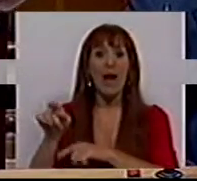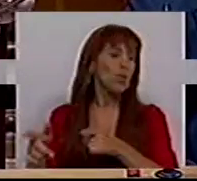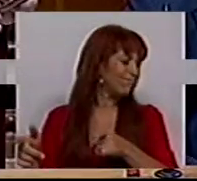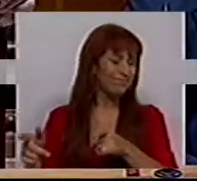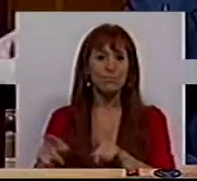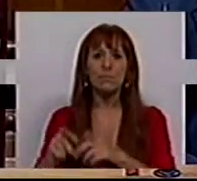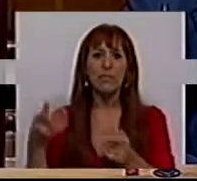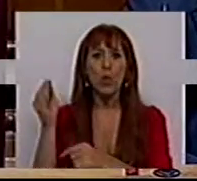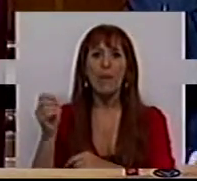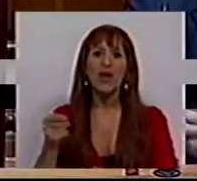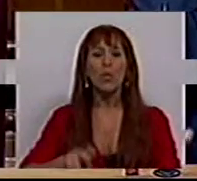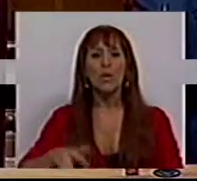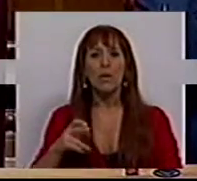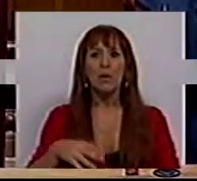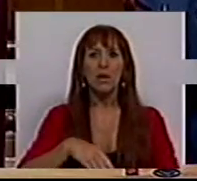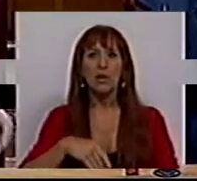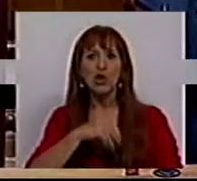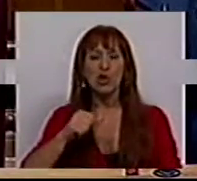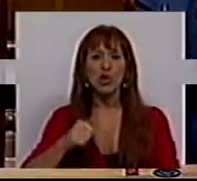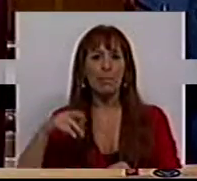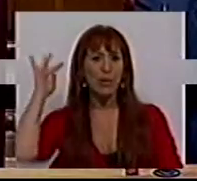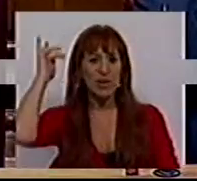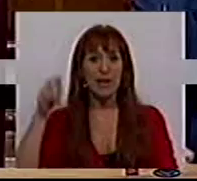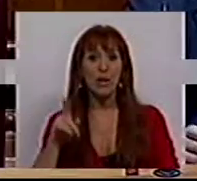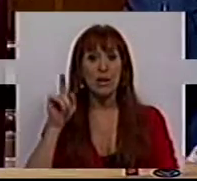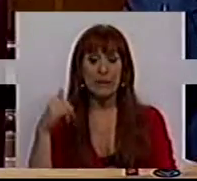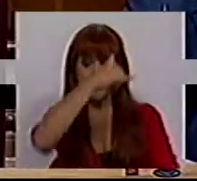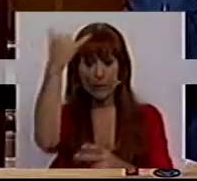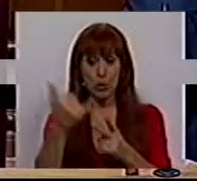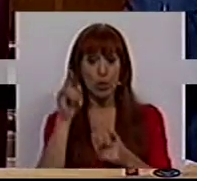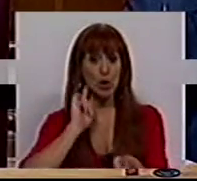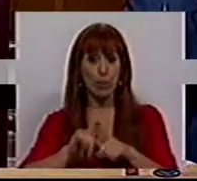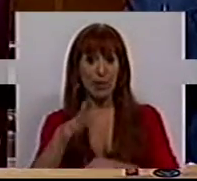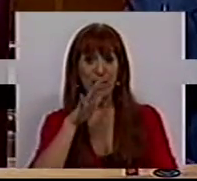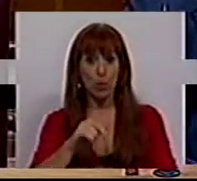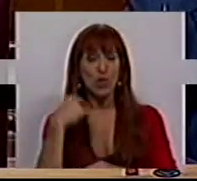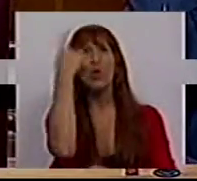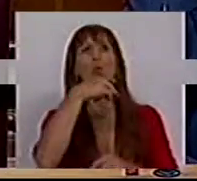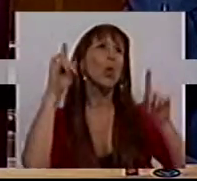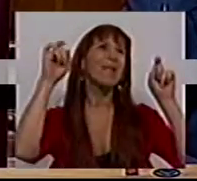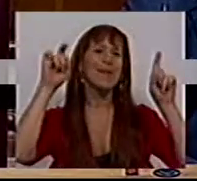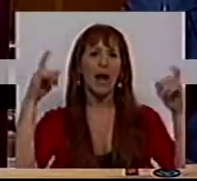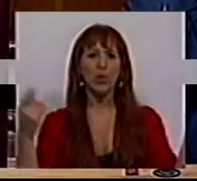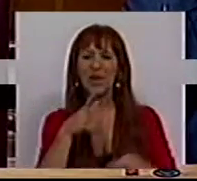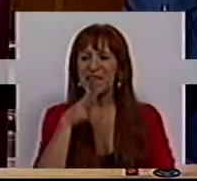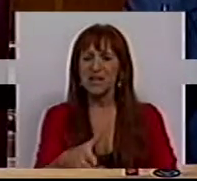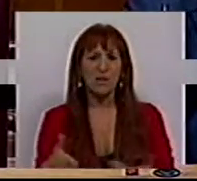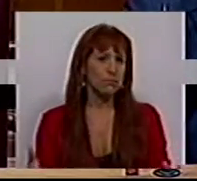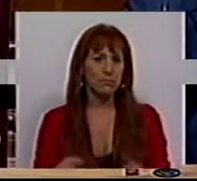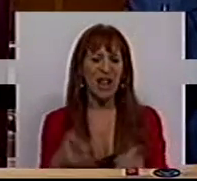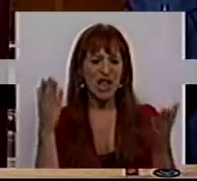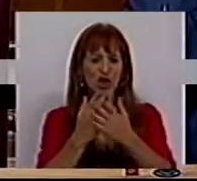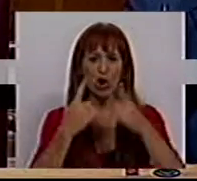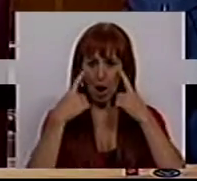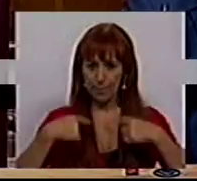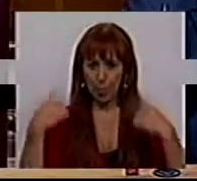portanto, do Banco Espírito Santo. Segundo, diz a Sra. Deputada, no retrato que traçou da